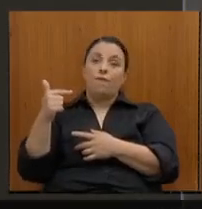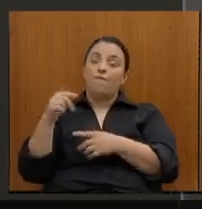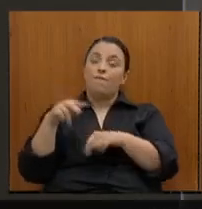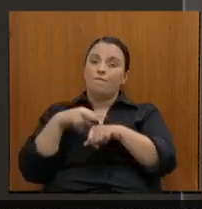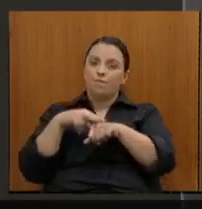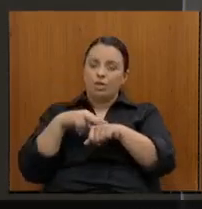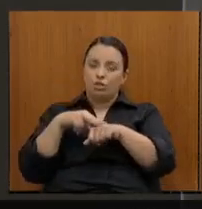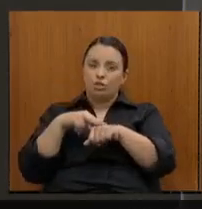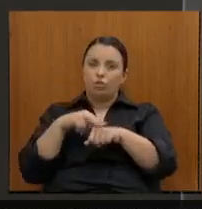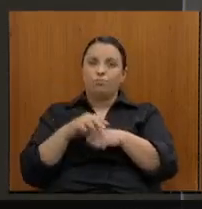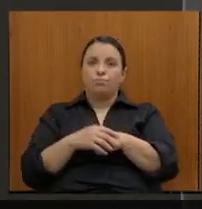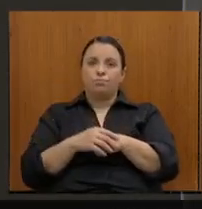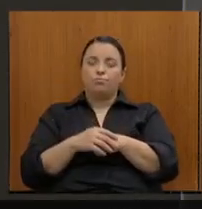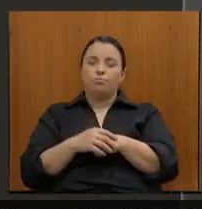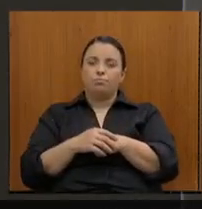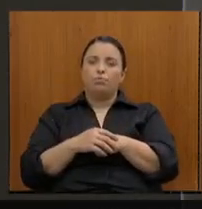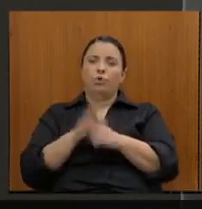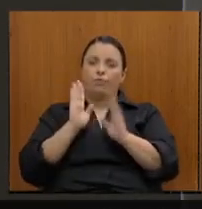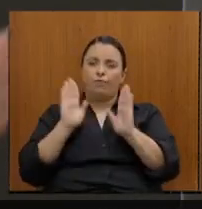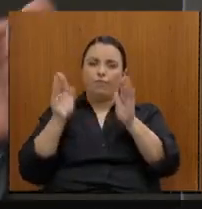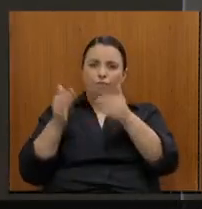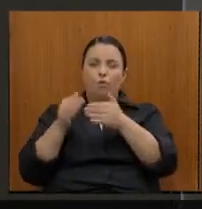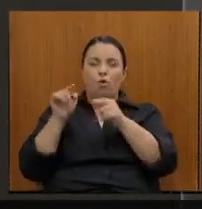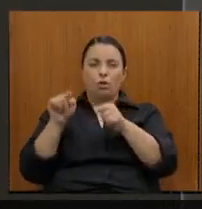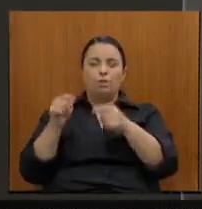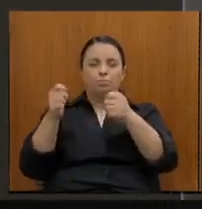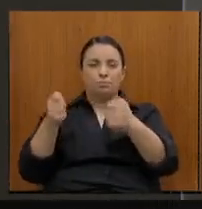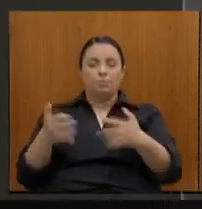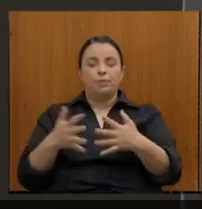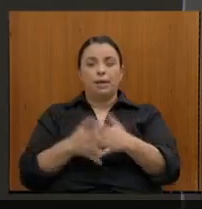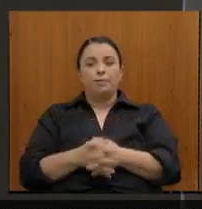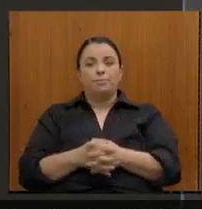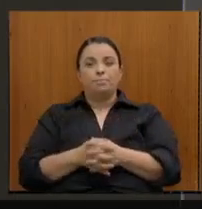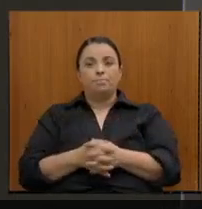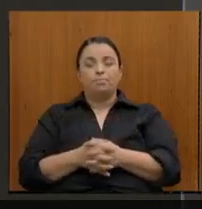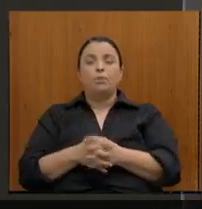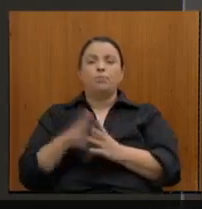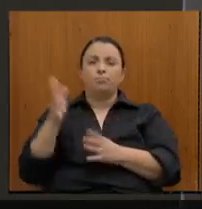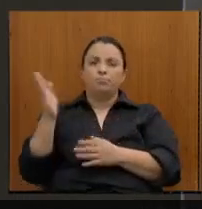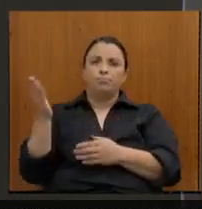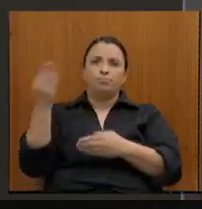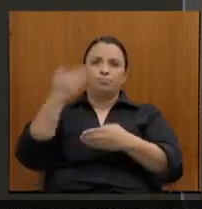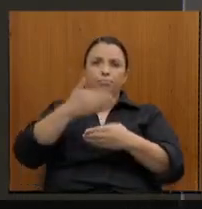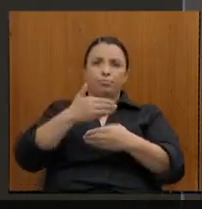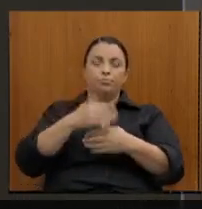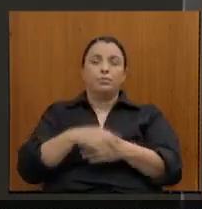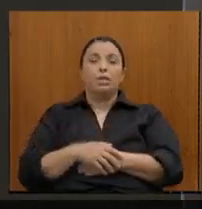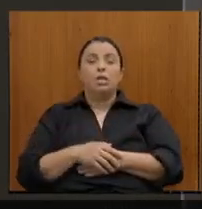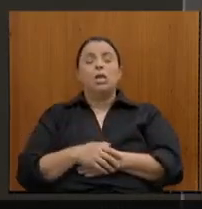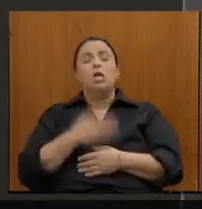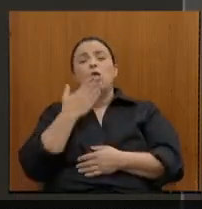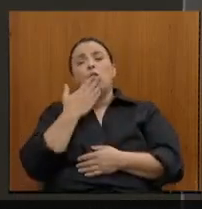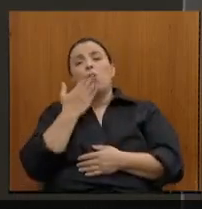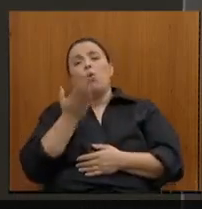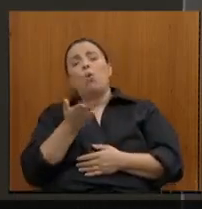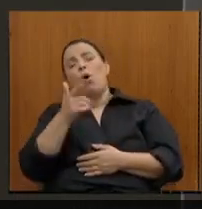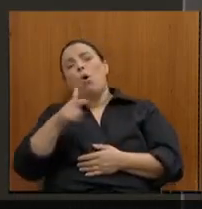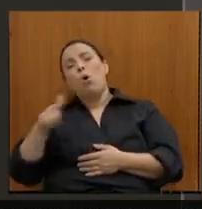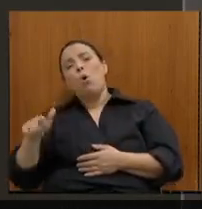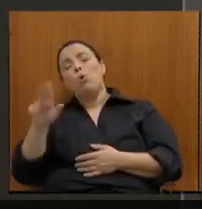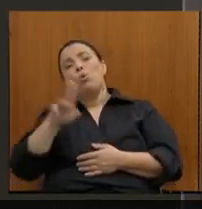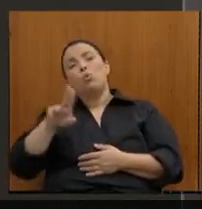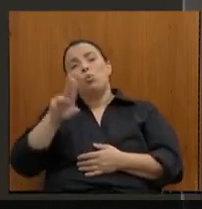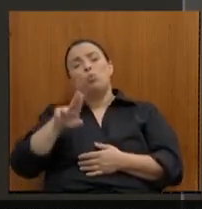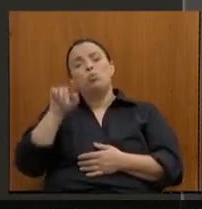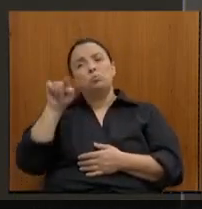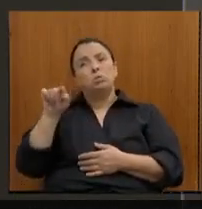bom quais são o próximo favor quais seriam Então as as próximas aplicações para